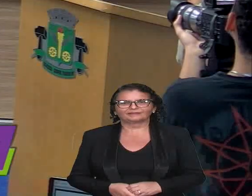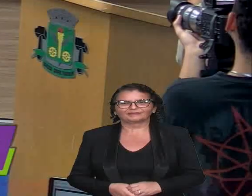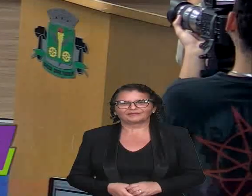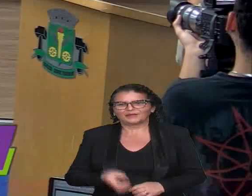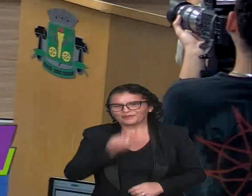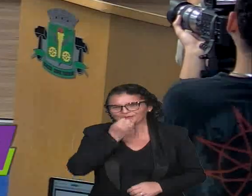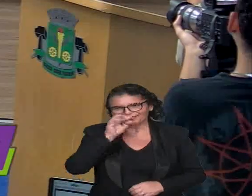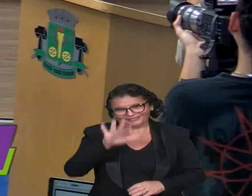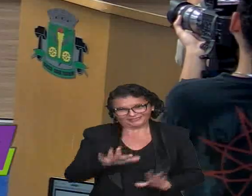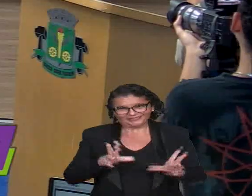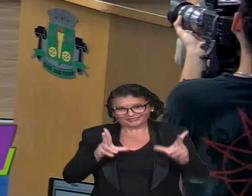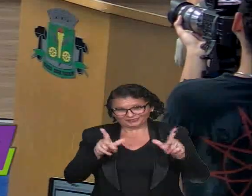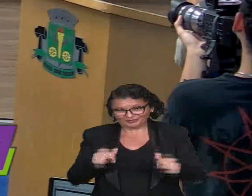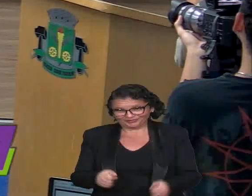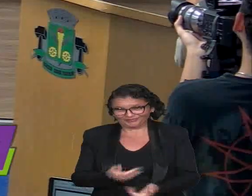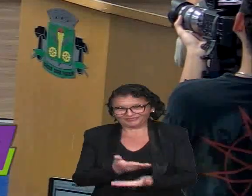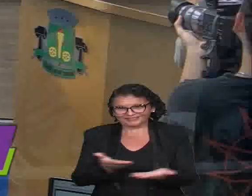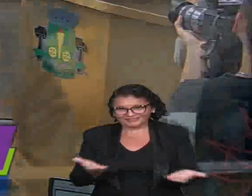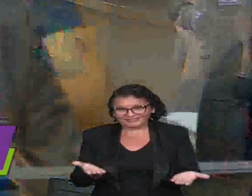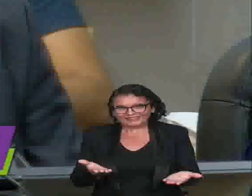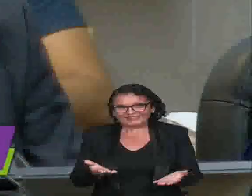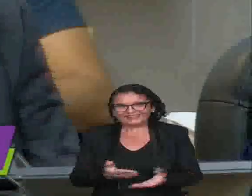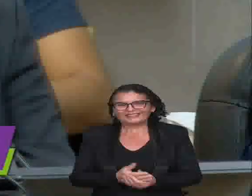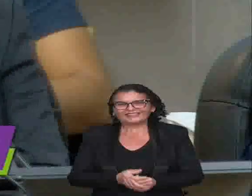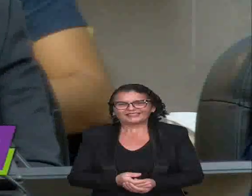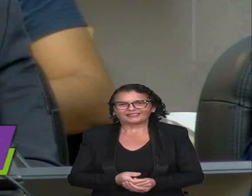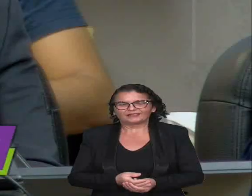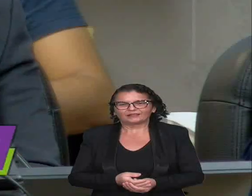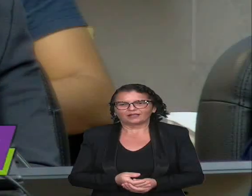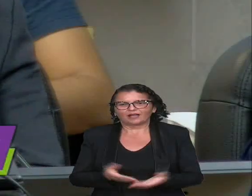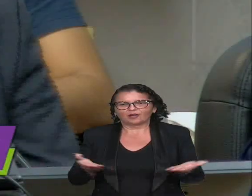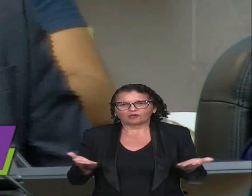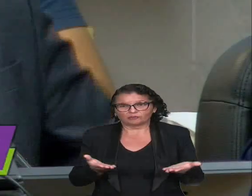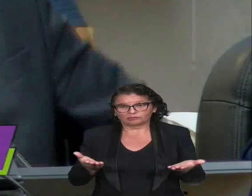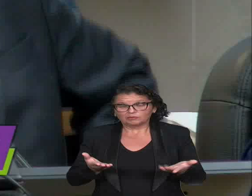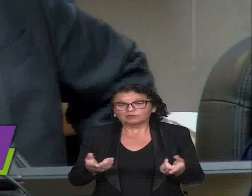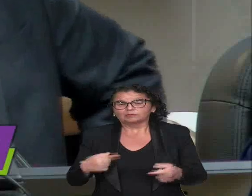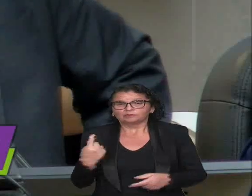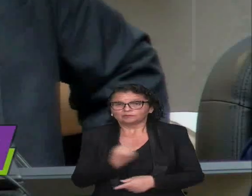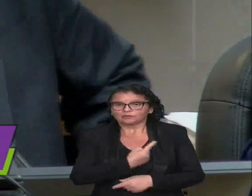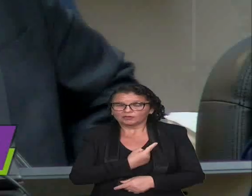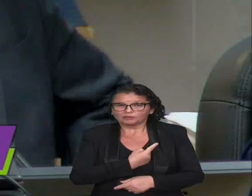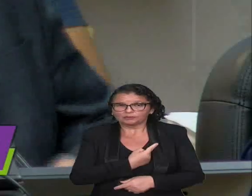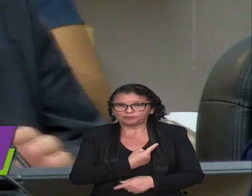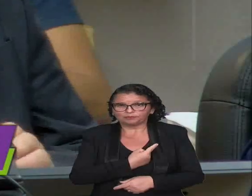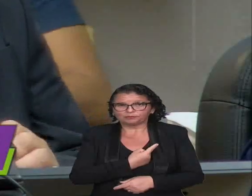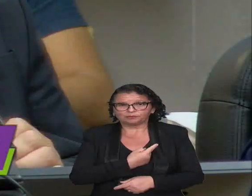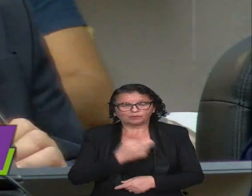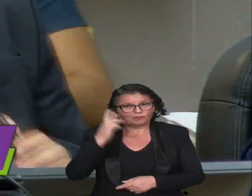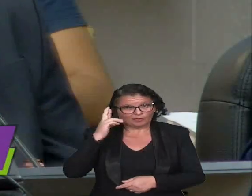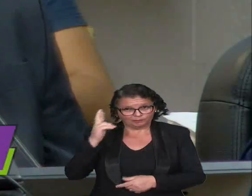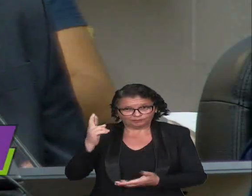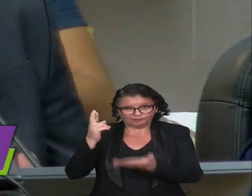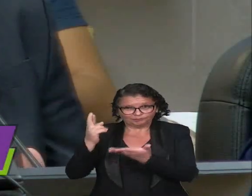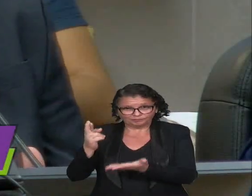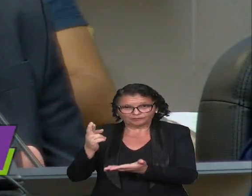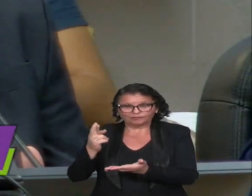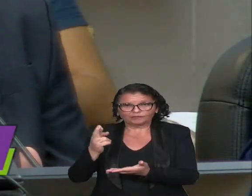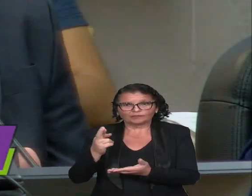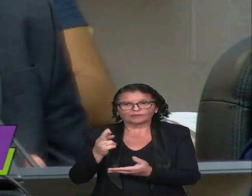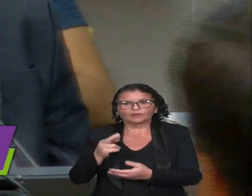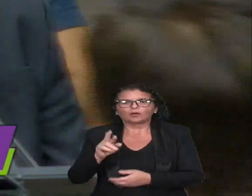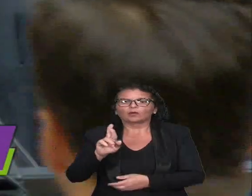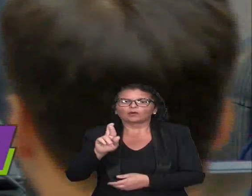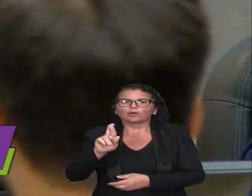Boa tarde a todos abrir espaço aqui para nosso Excelentíssimo Senhor Rogério